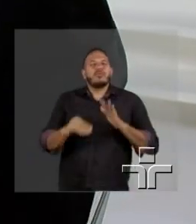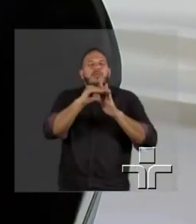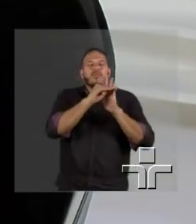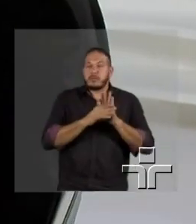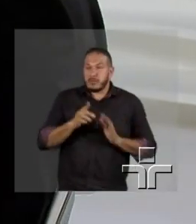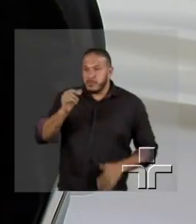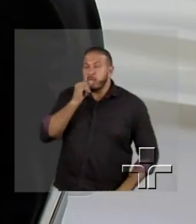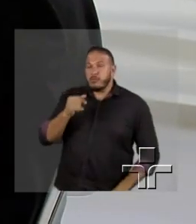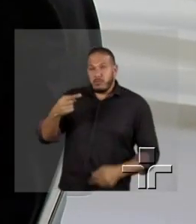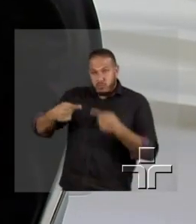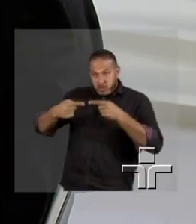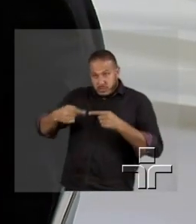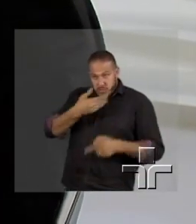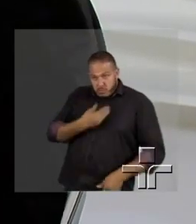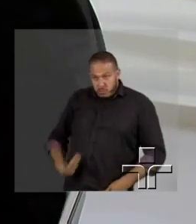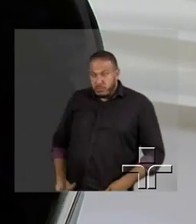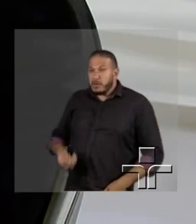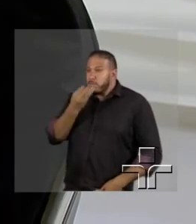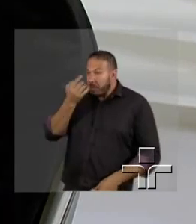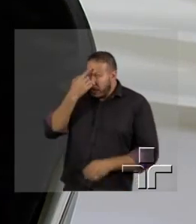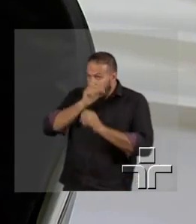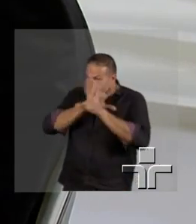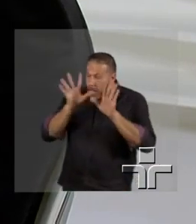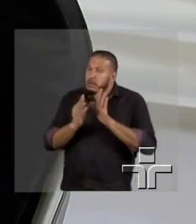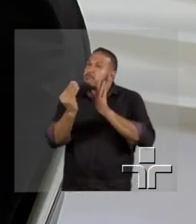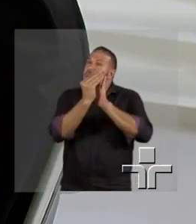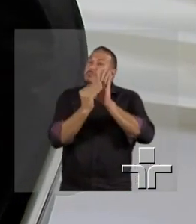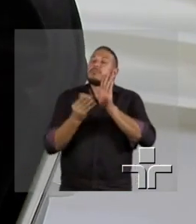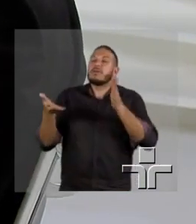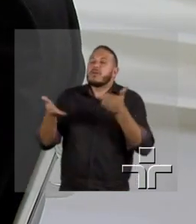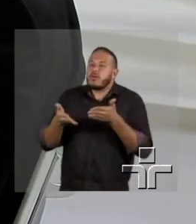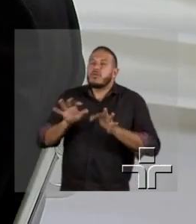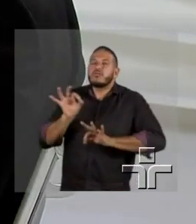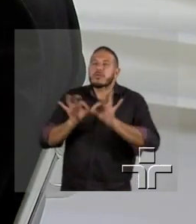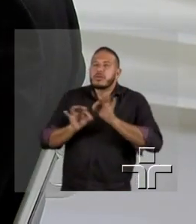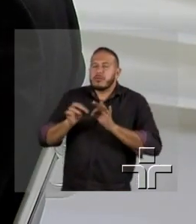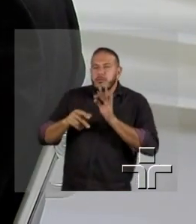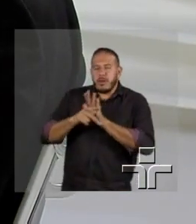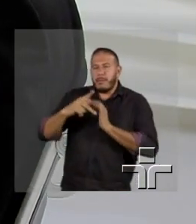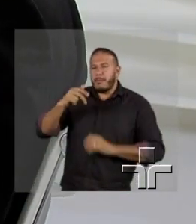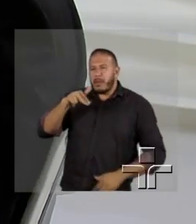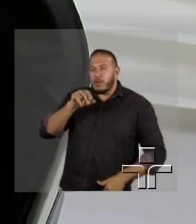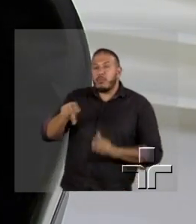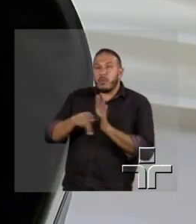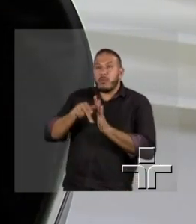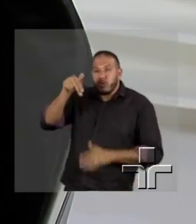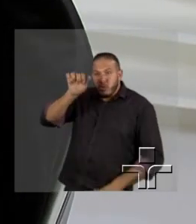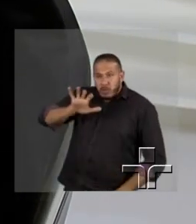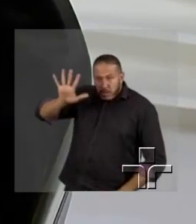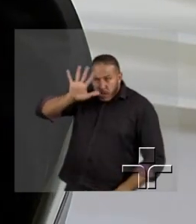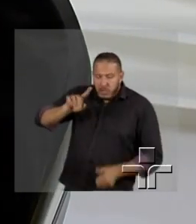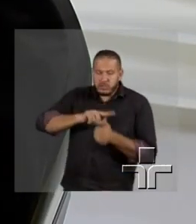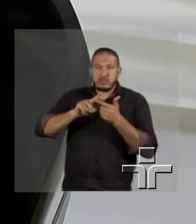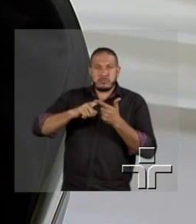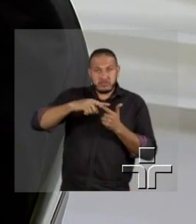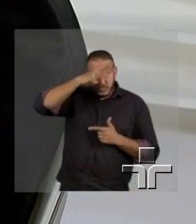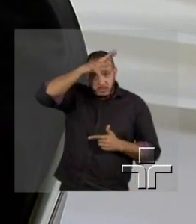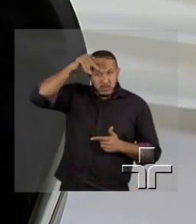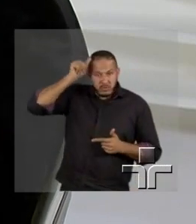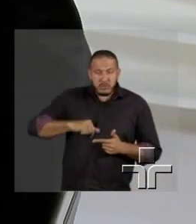muito, muito boa, excelente. Fez os primeiros leilões, foram leilões muito, muito bem sucedidos,